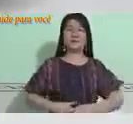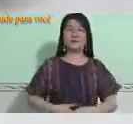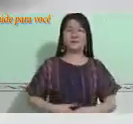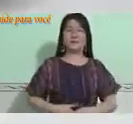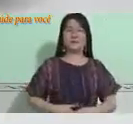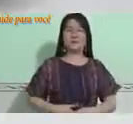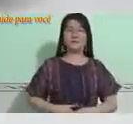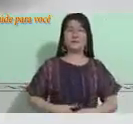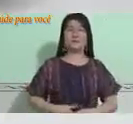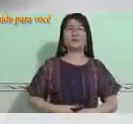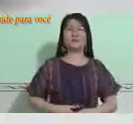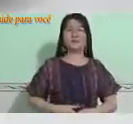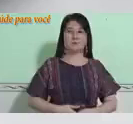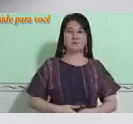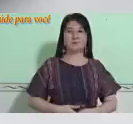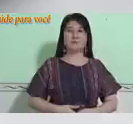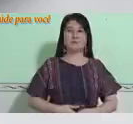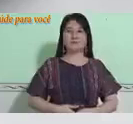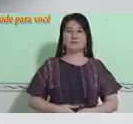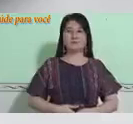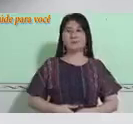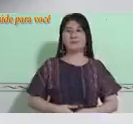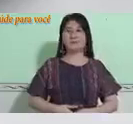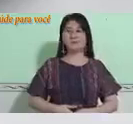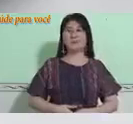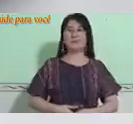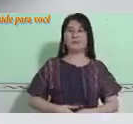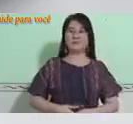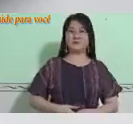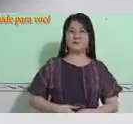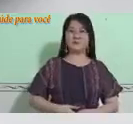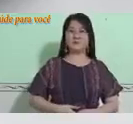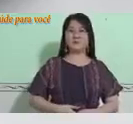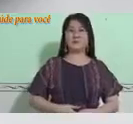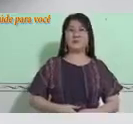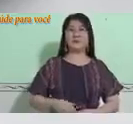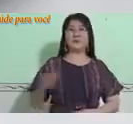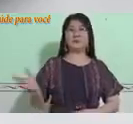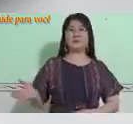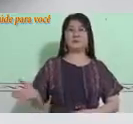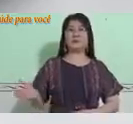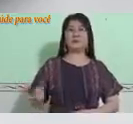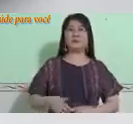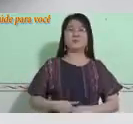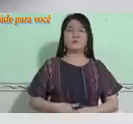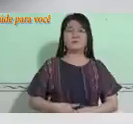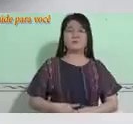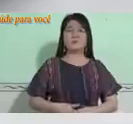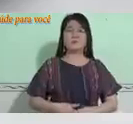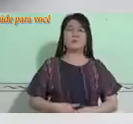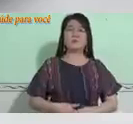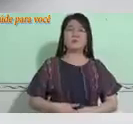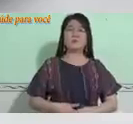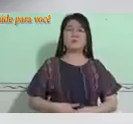da inalação de secreções respiratórias que ficam suspensas no ar quando a pessoa com catapora tosse ou espirra.